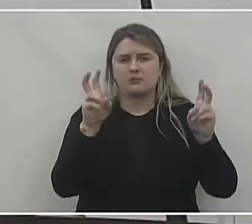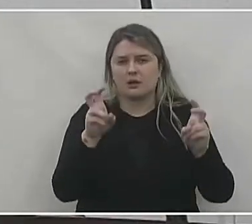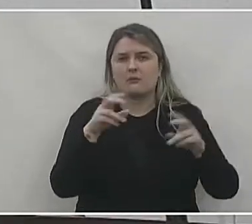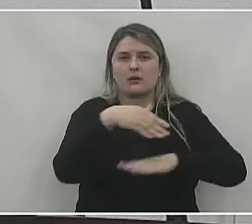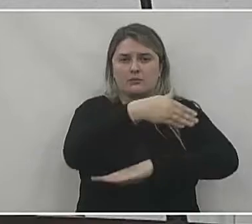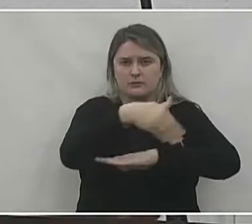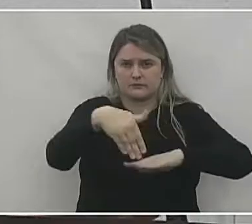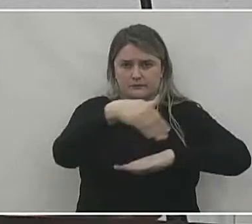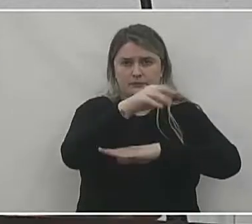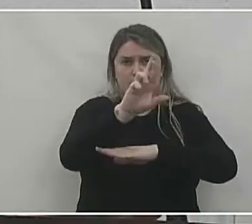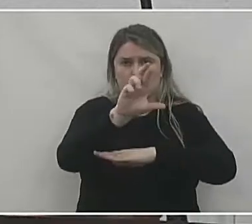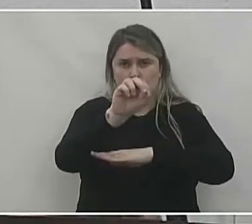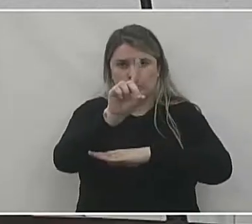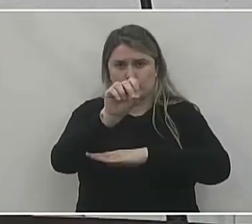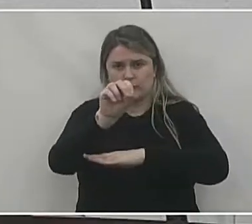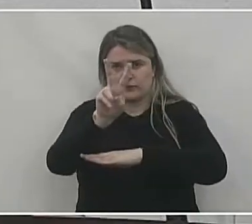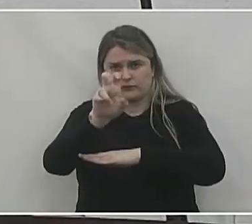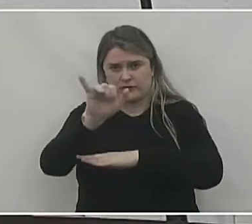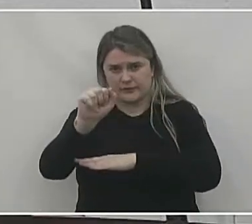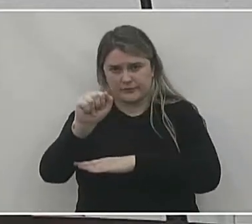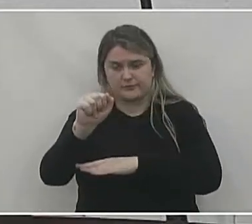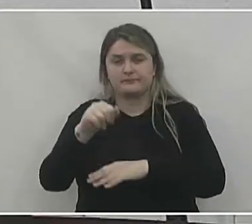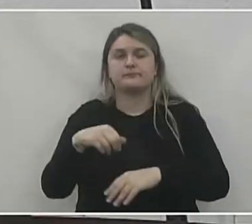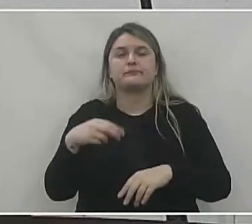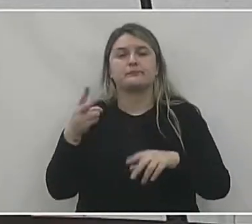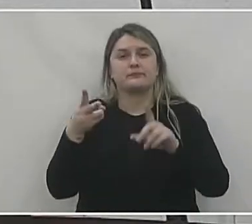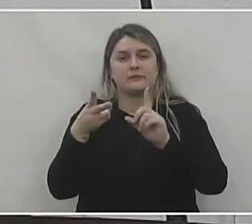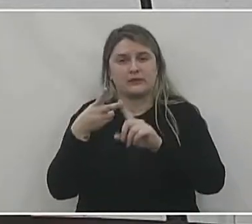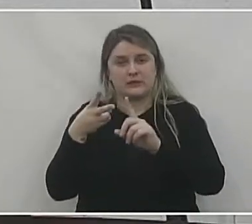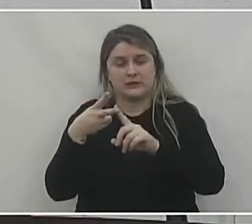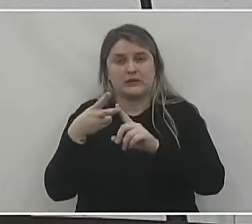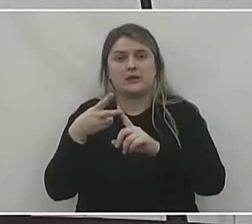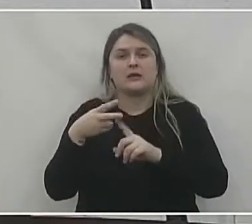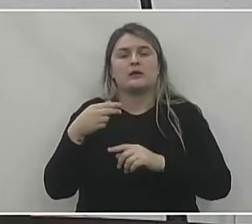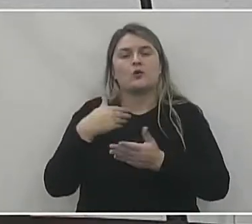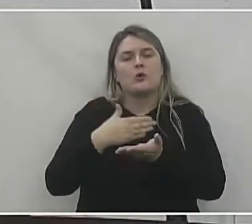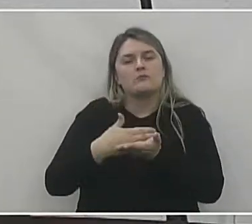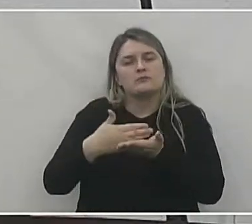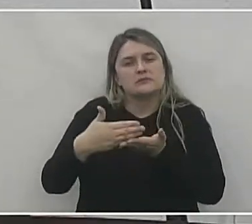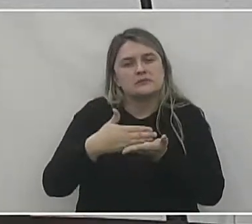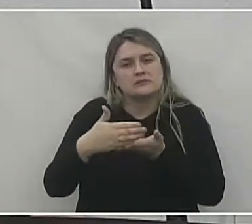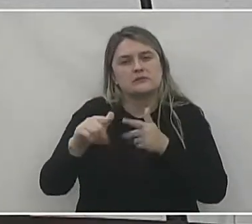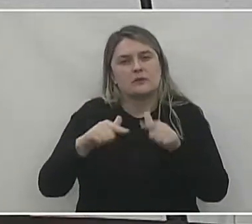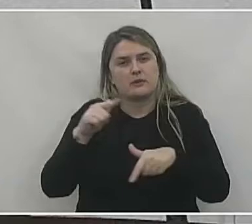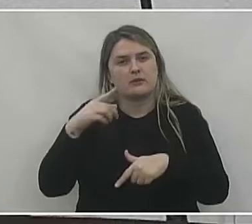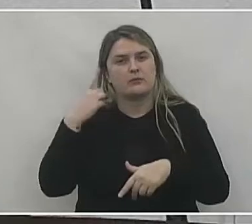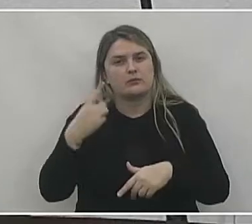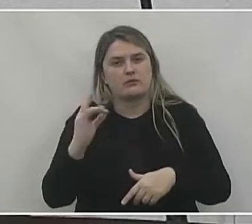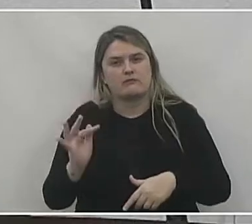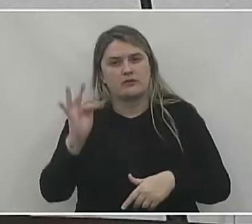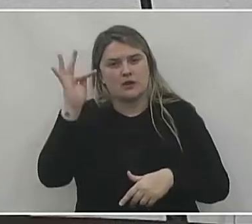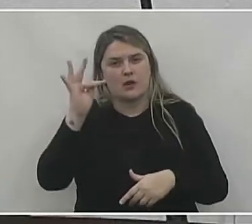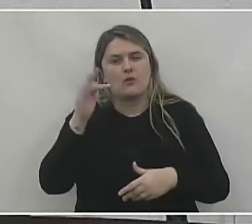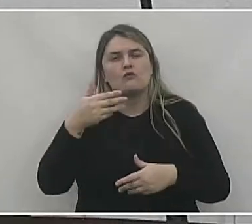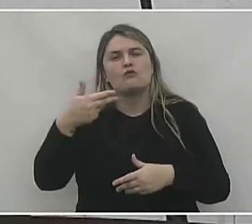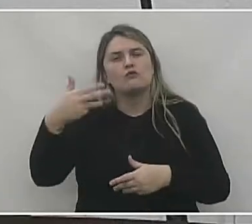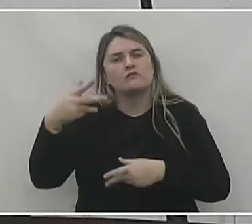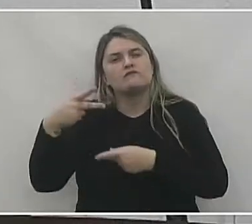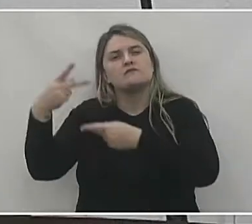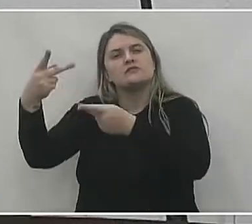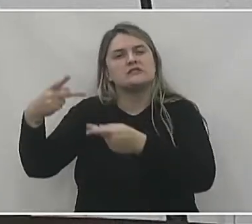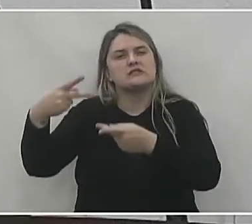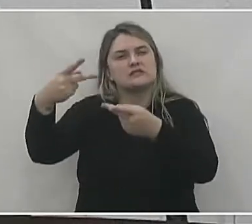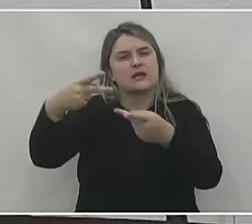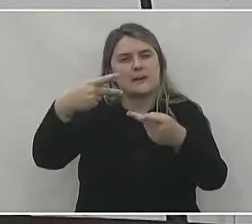a rodovia. Daí estive também nos primeiros dias do meu mandato, aproveitei fazer uma visita a alguns